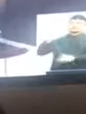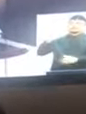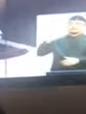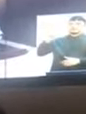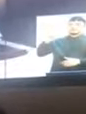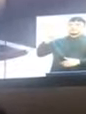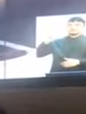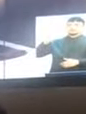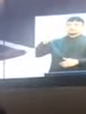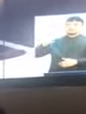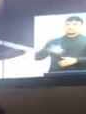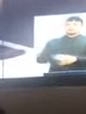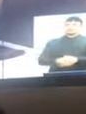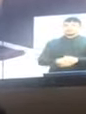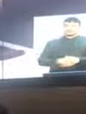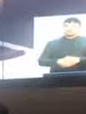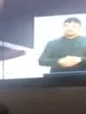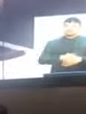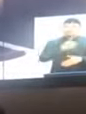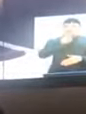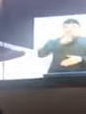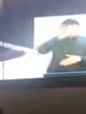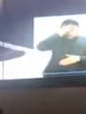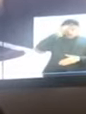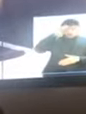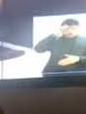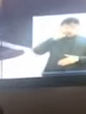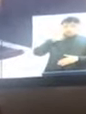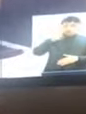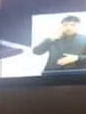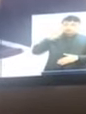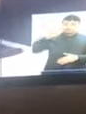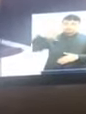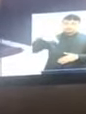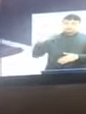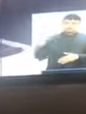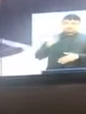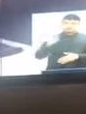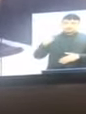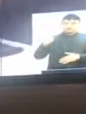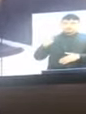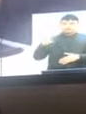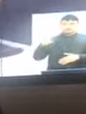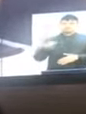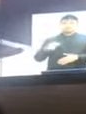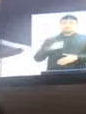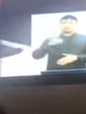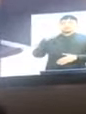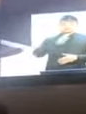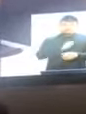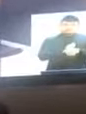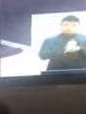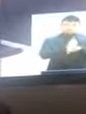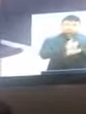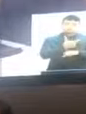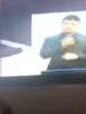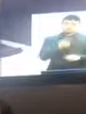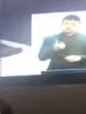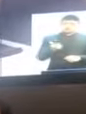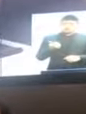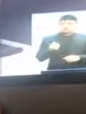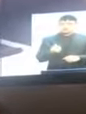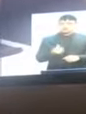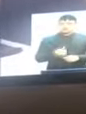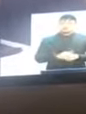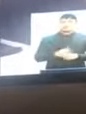Sá, ele foi eleito prefeito agora de Aquiraz, no ano de 2016, com mais